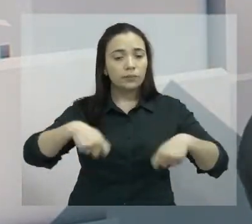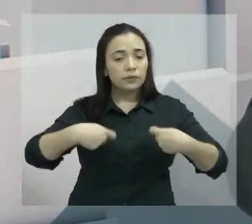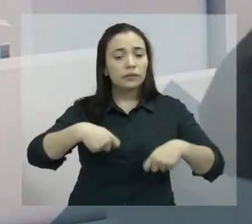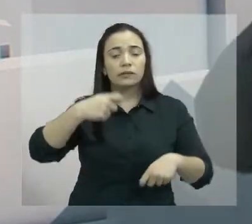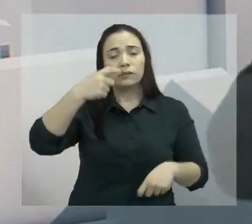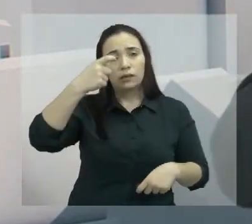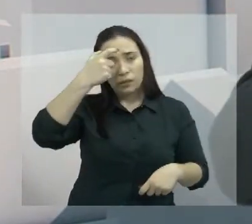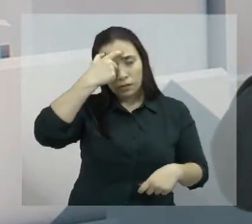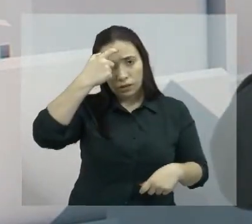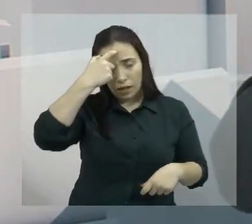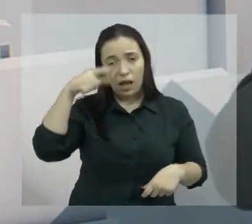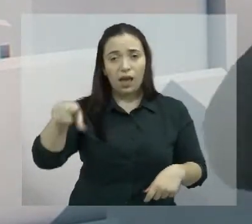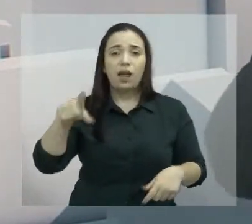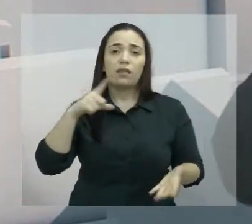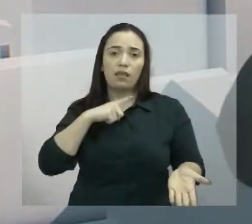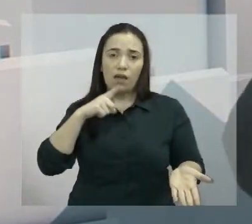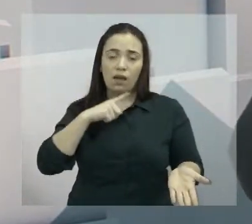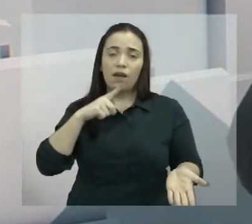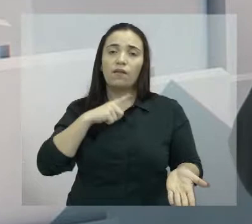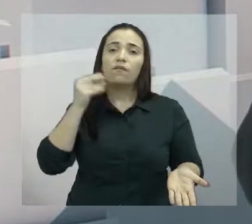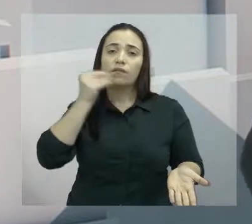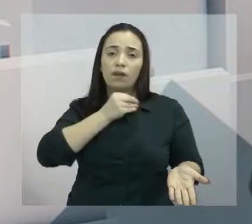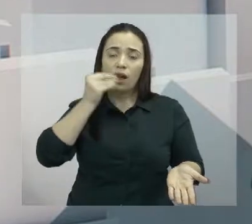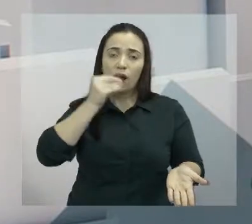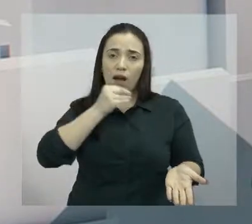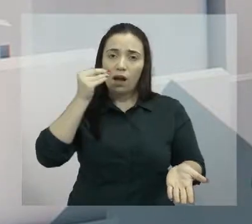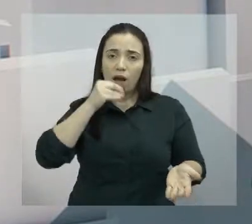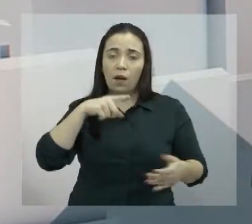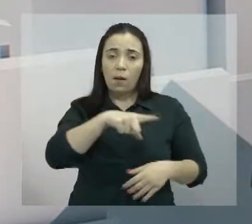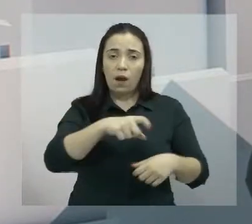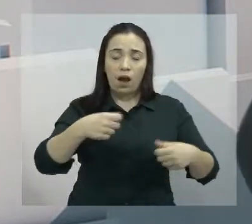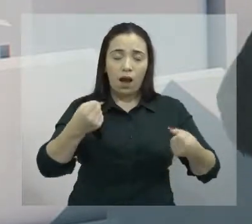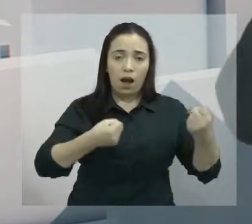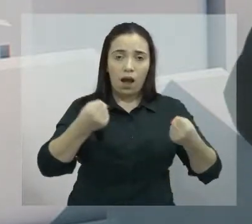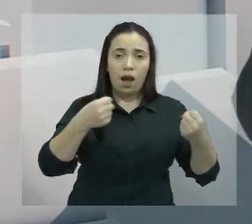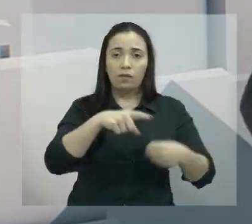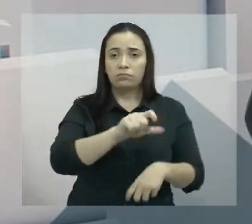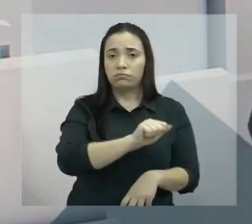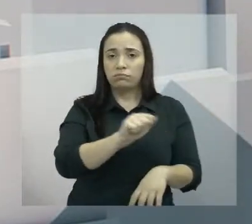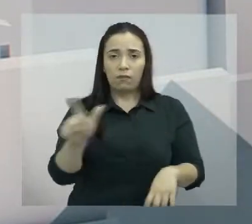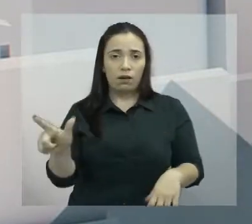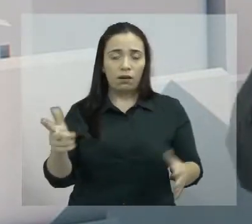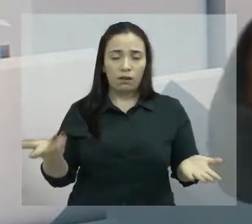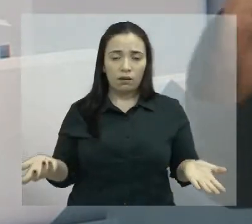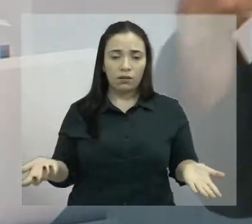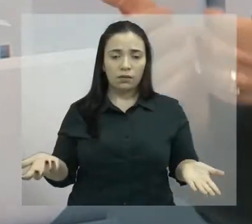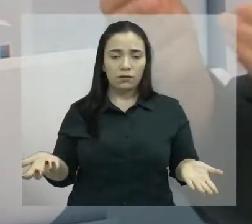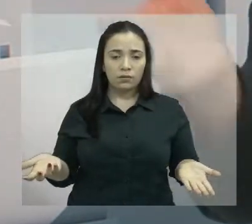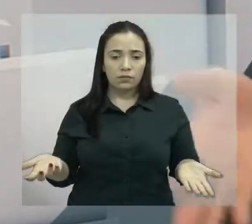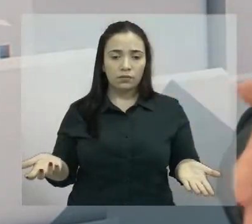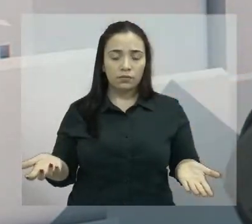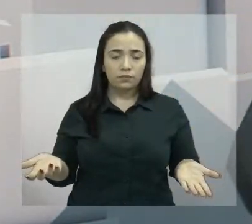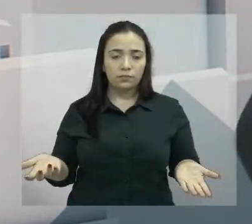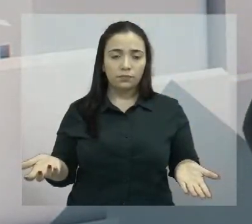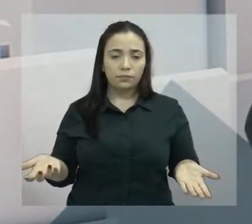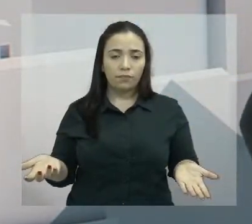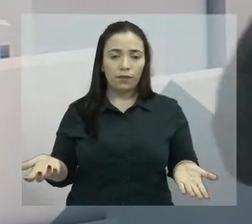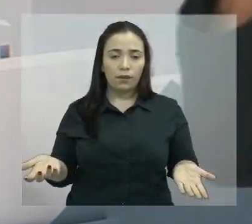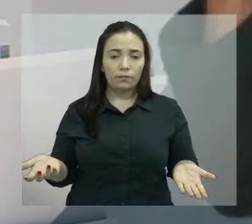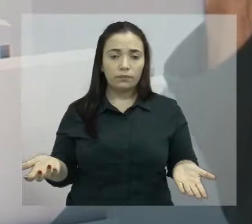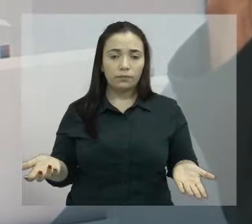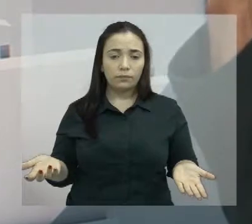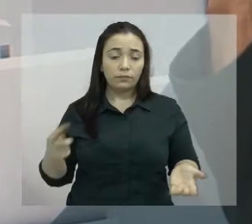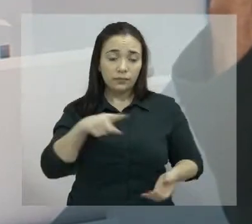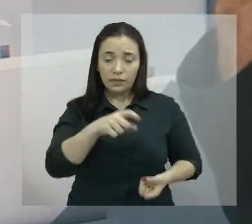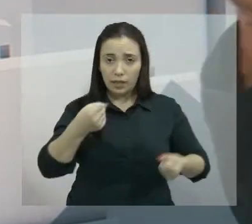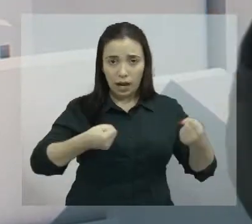isso, que ele é o vulnerável, né? E de repente também um veículo de 4 ou mais rodas, ele não